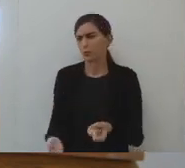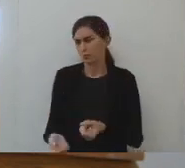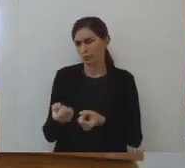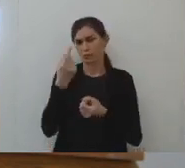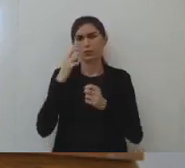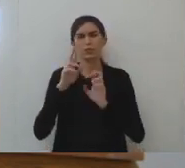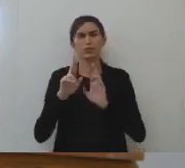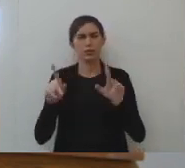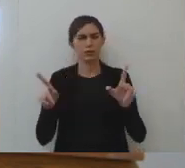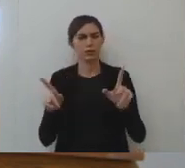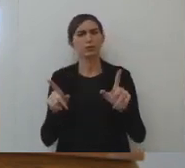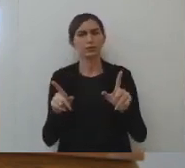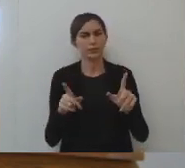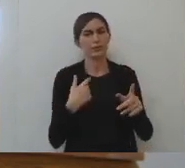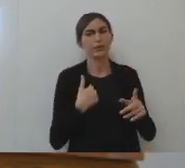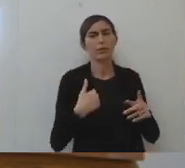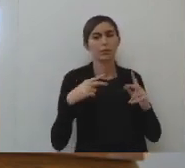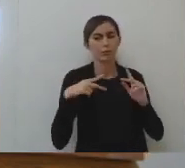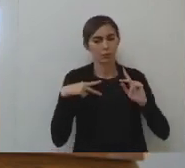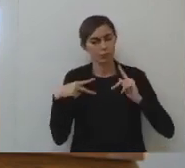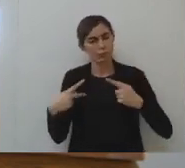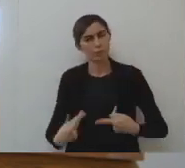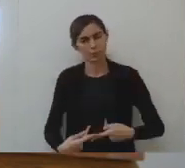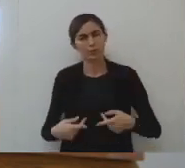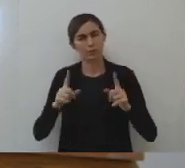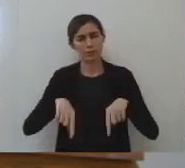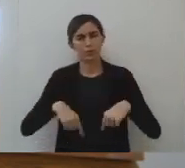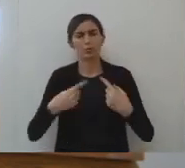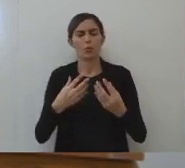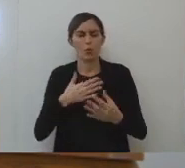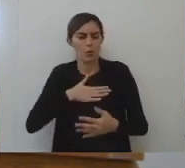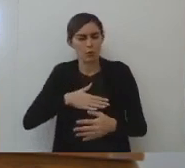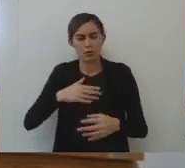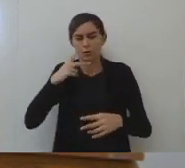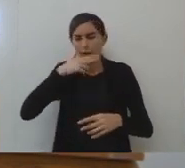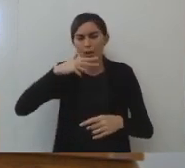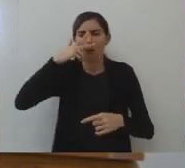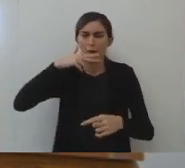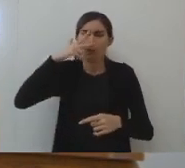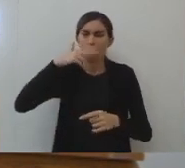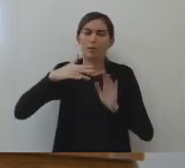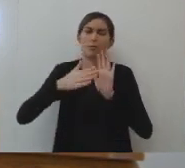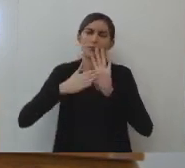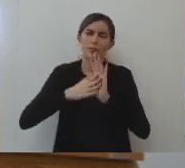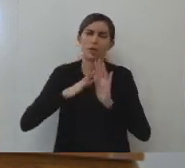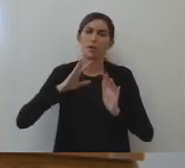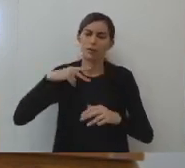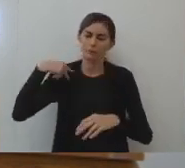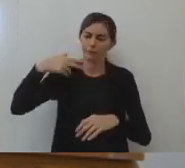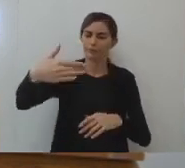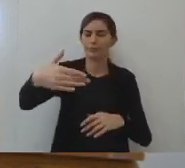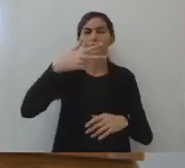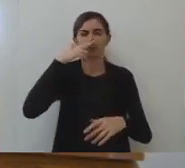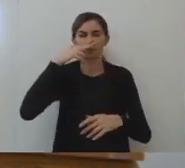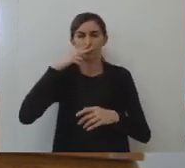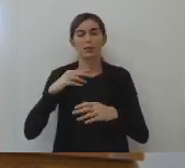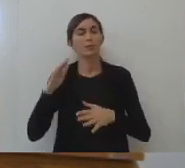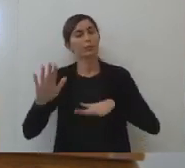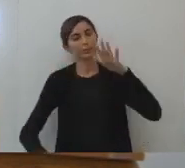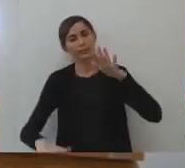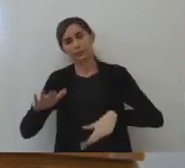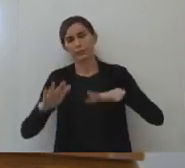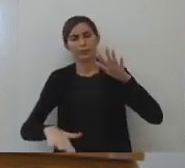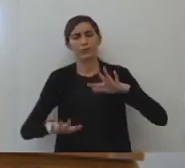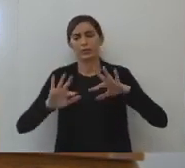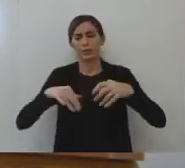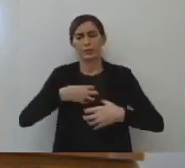da realidade, o ser humano é um animal condicionável, que gosta de repetir padrões, reconhecer repetições, provavelmente a